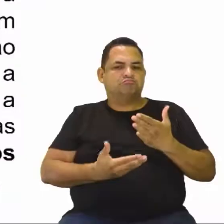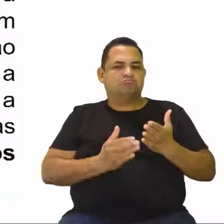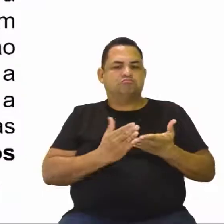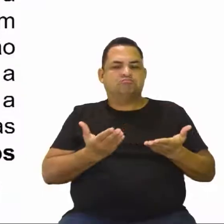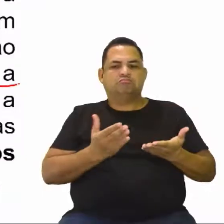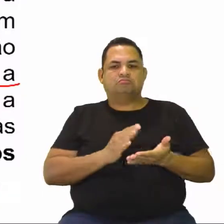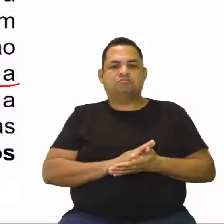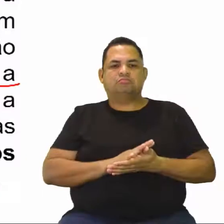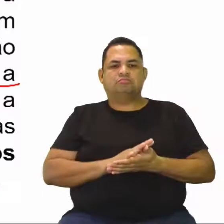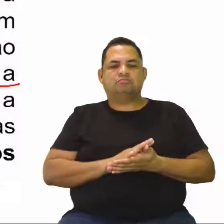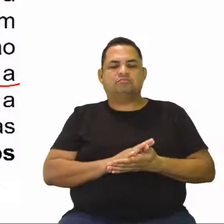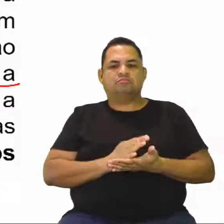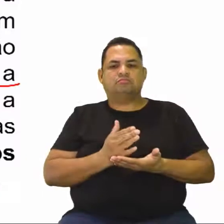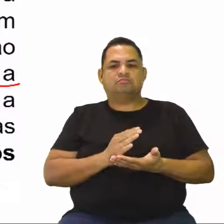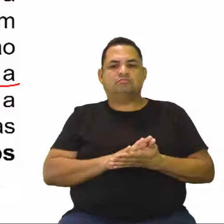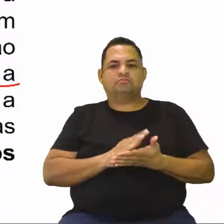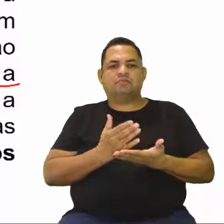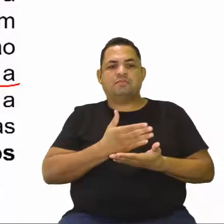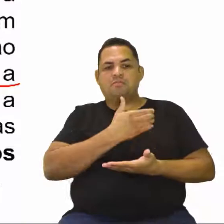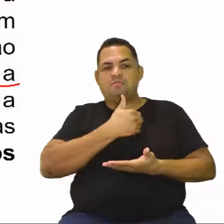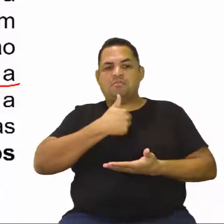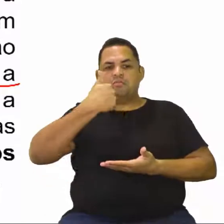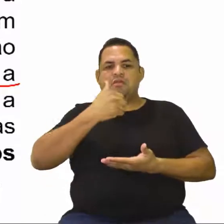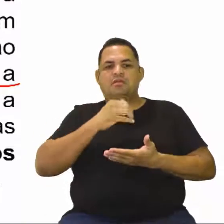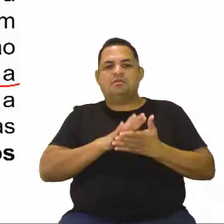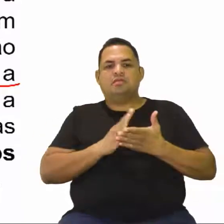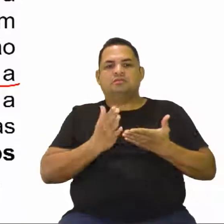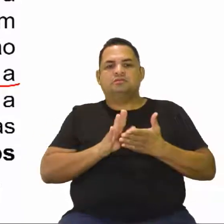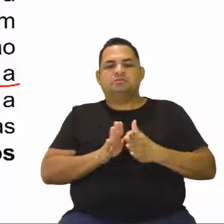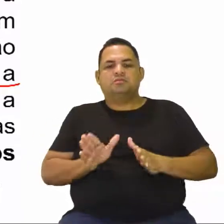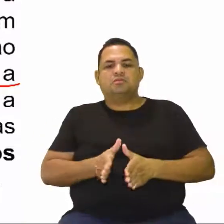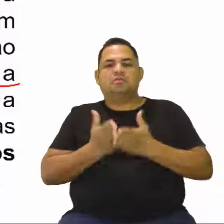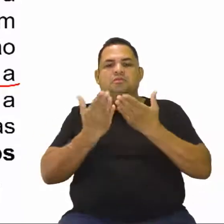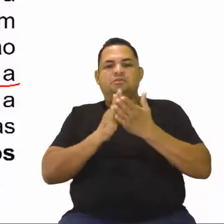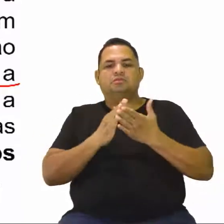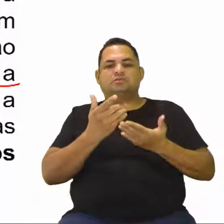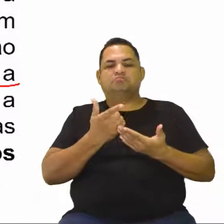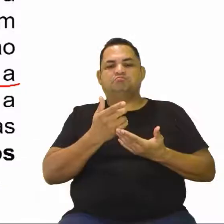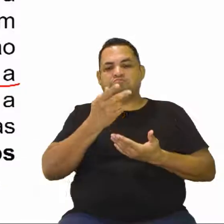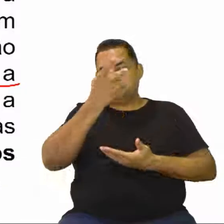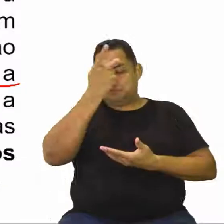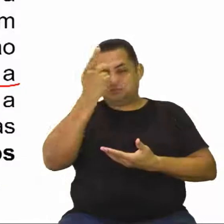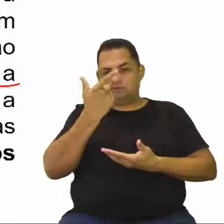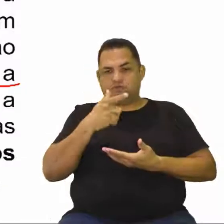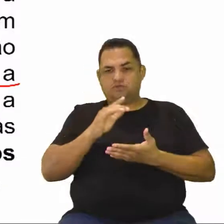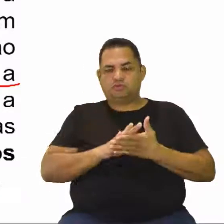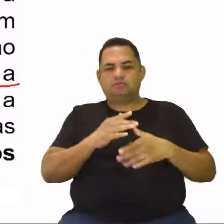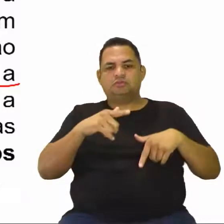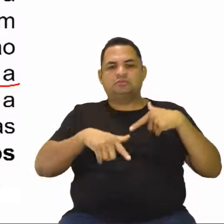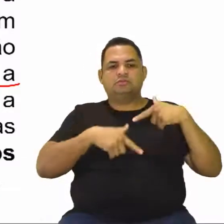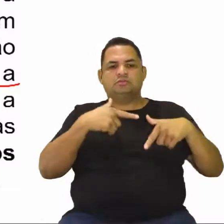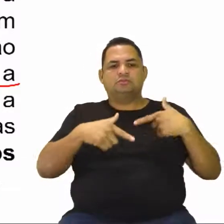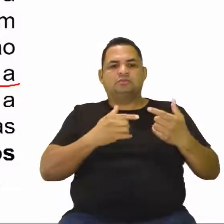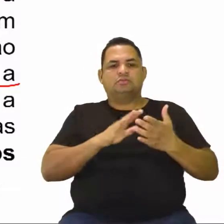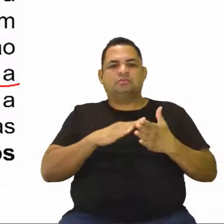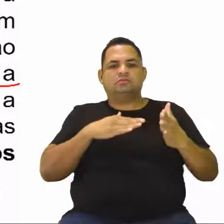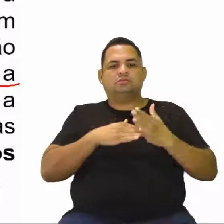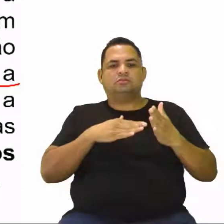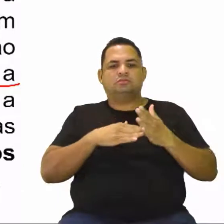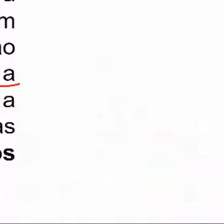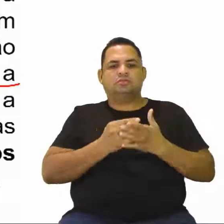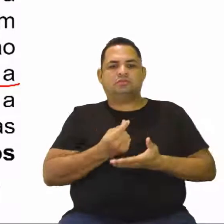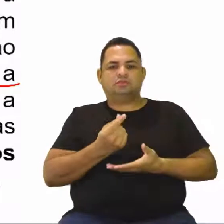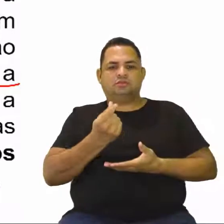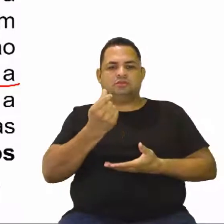crise, para avaliar a situação de miséria dos desempregados. E também a limitação dos